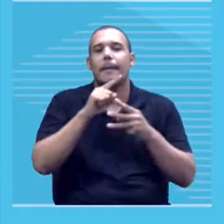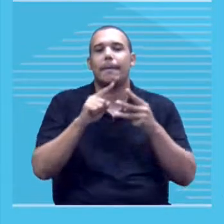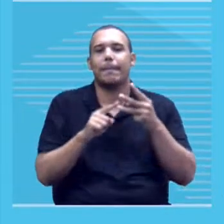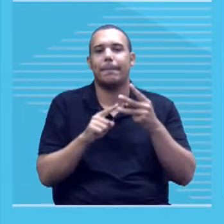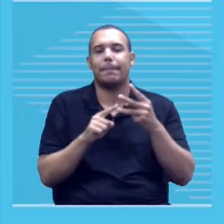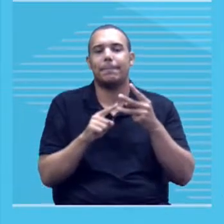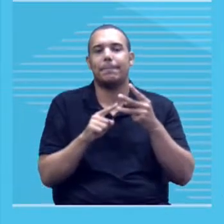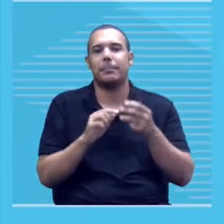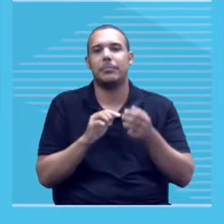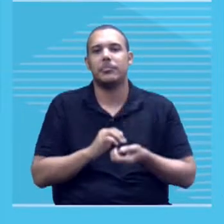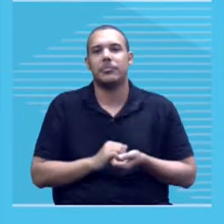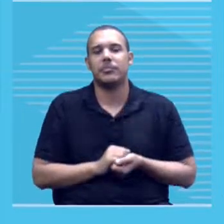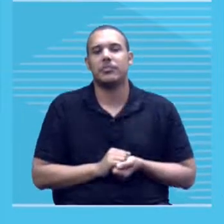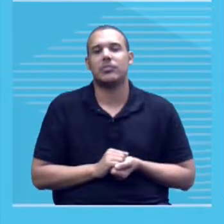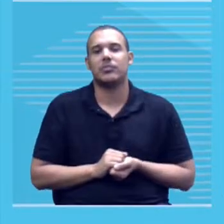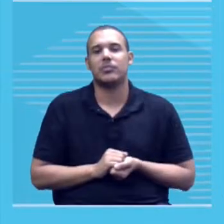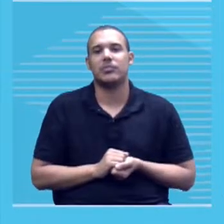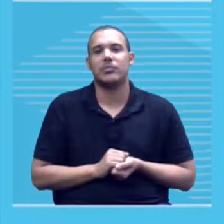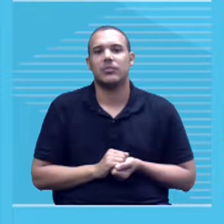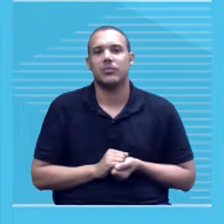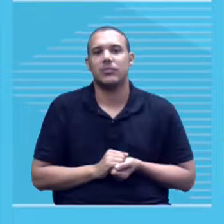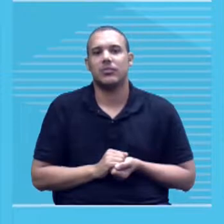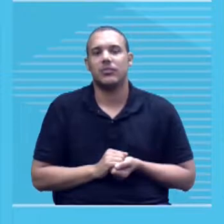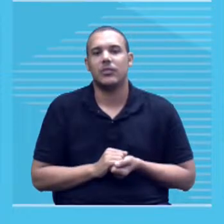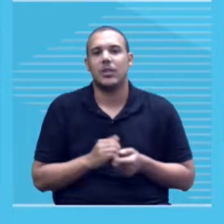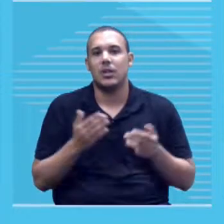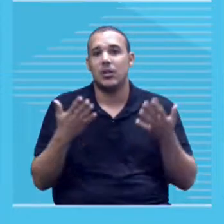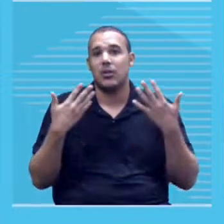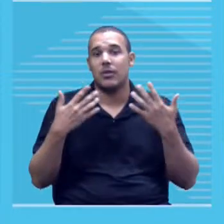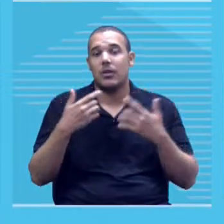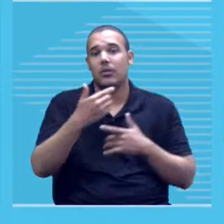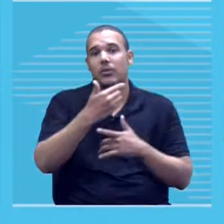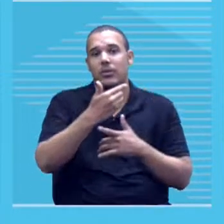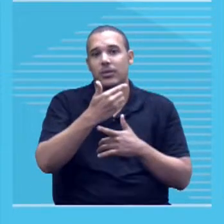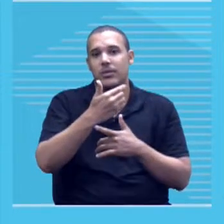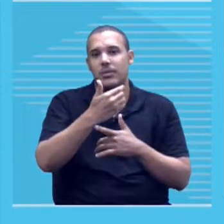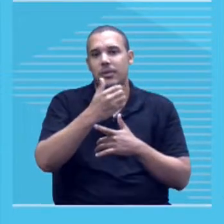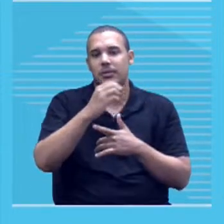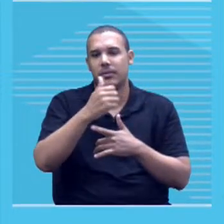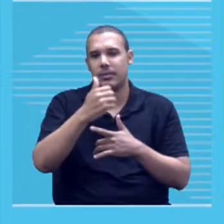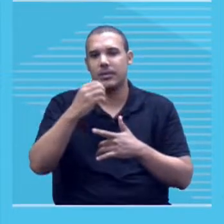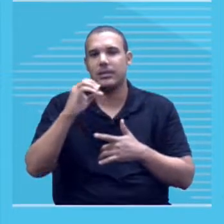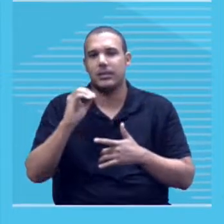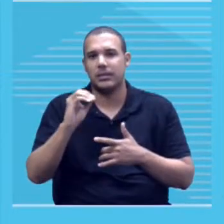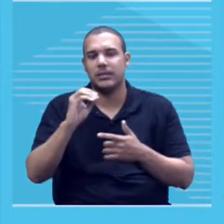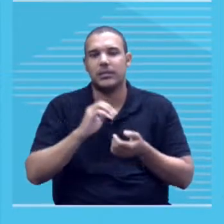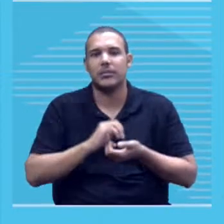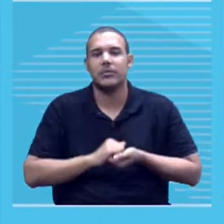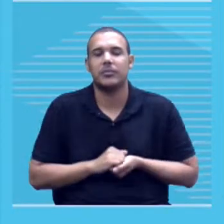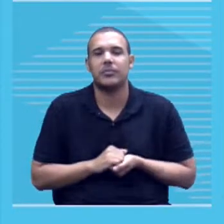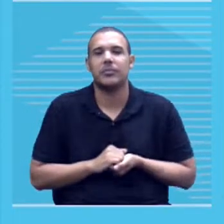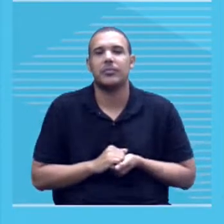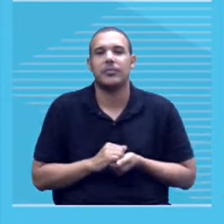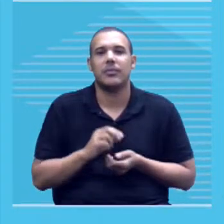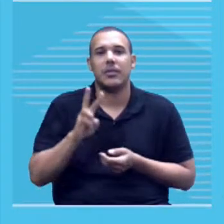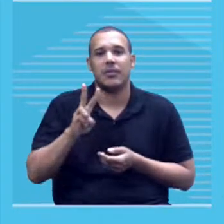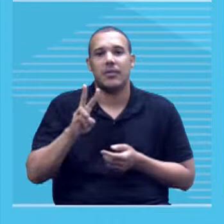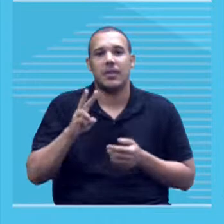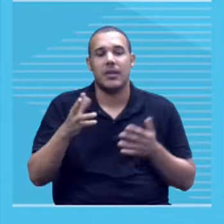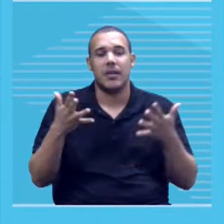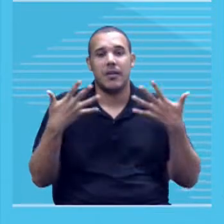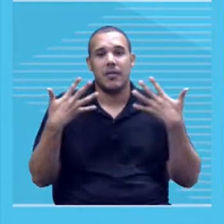da questão. Ele te diz que a posição no verão é 2100. Bom, vou botar aqui V de verão. Então, eu